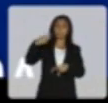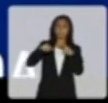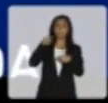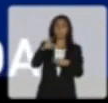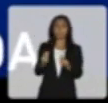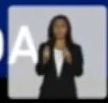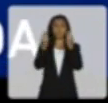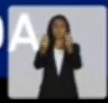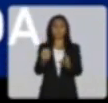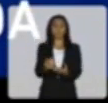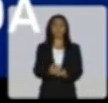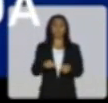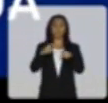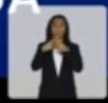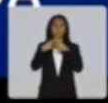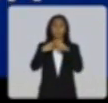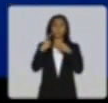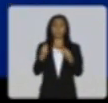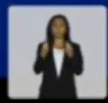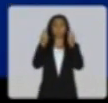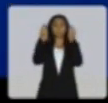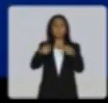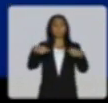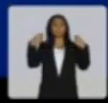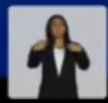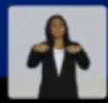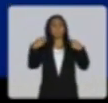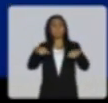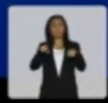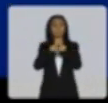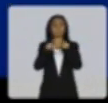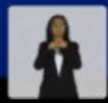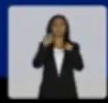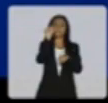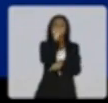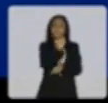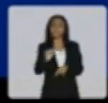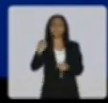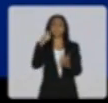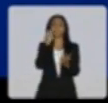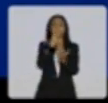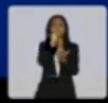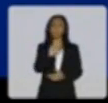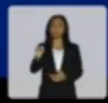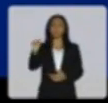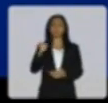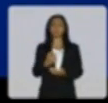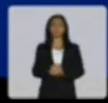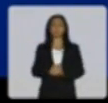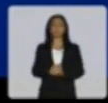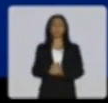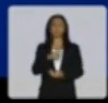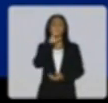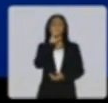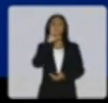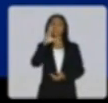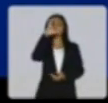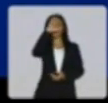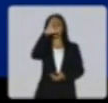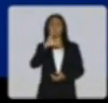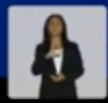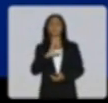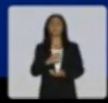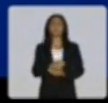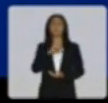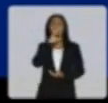para pagar o iptu porque teve que ser processado para pagar a dívida que tem cura responda candidato